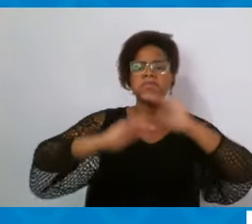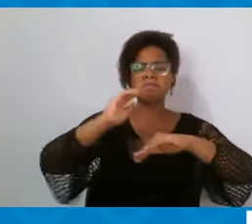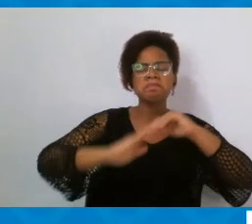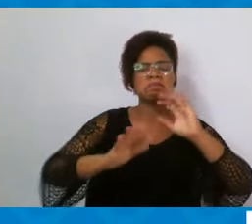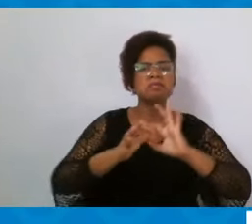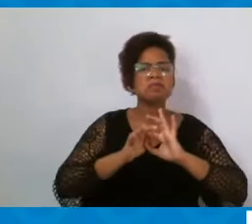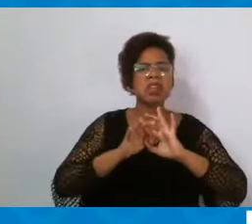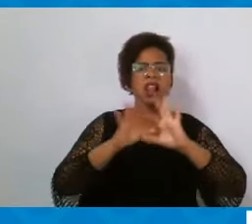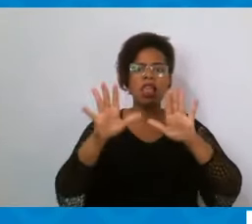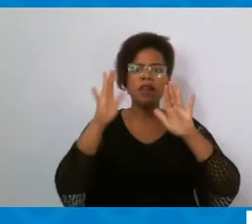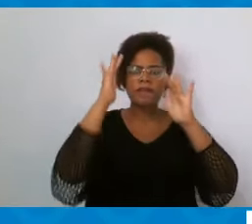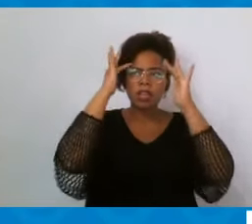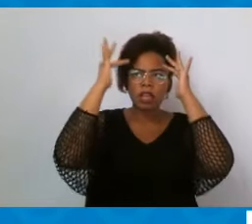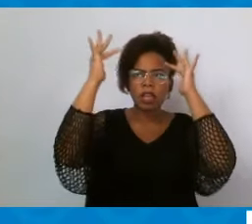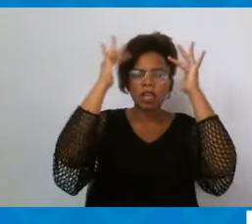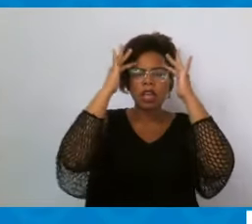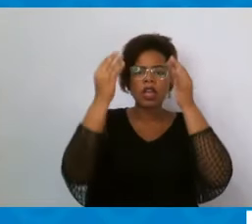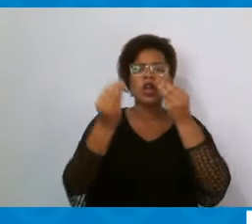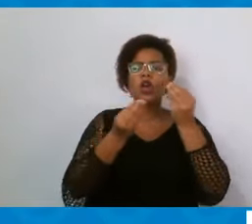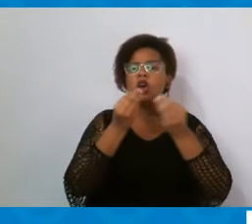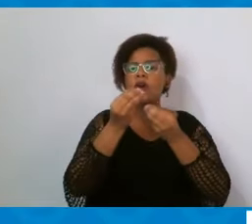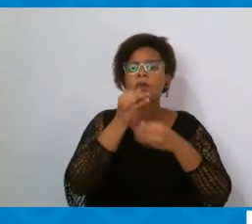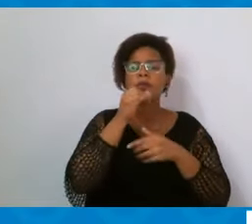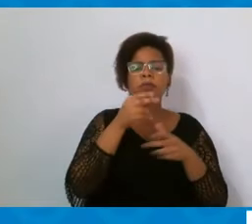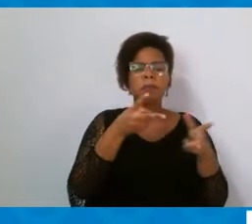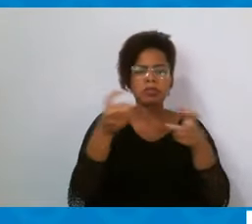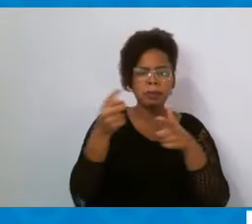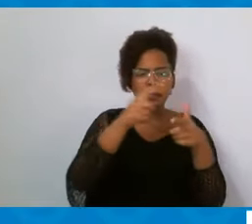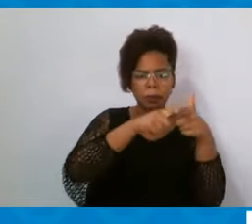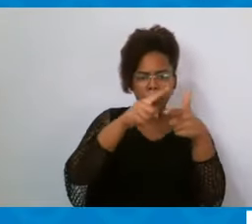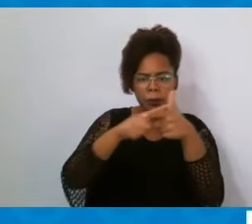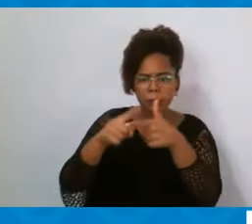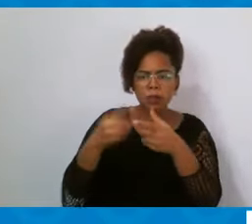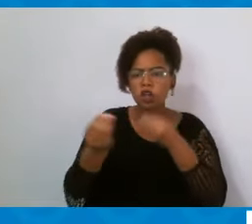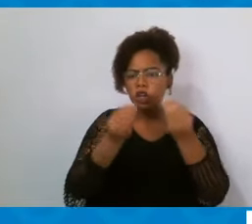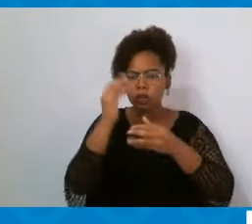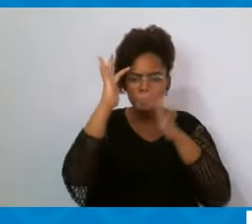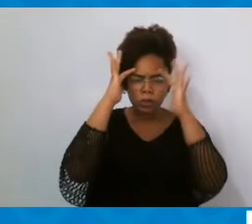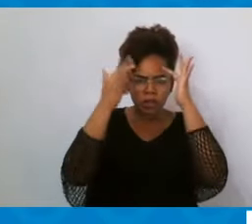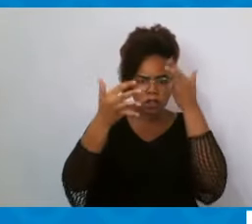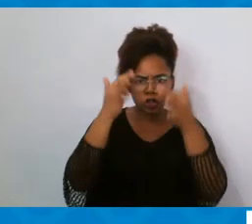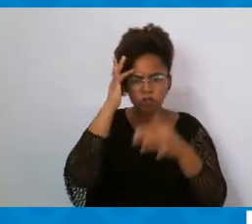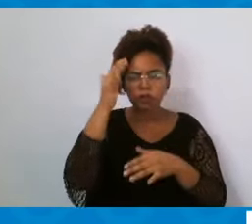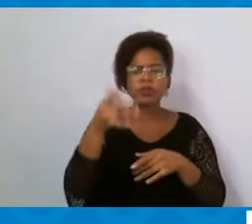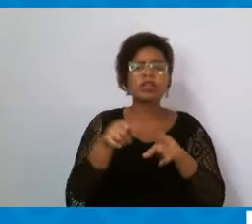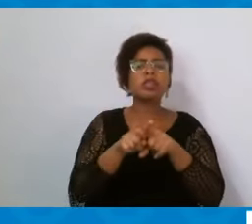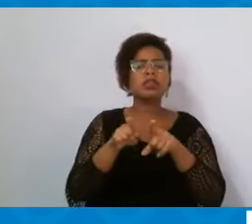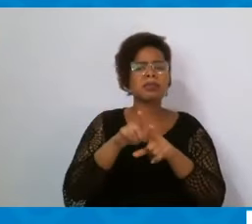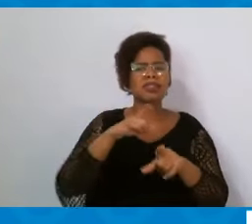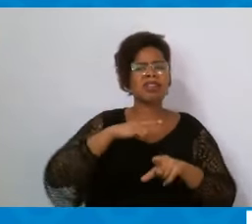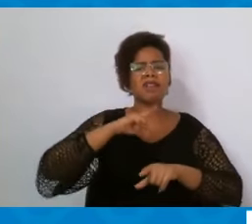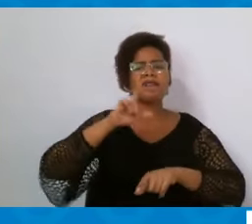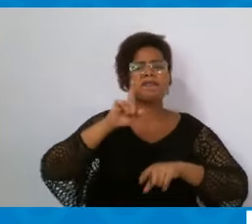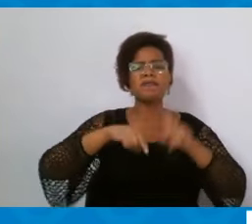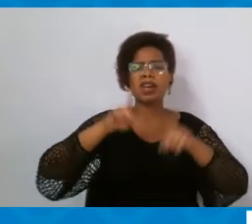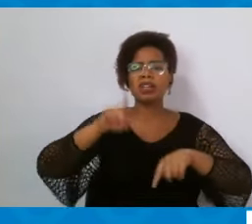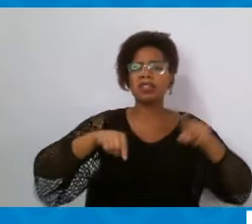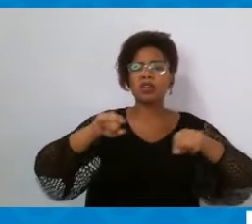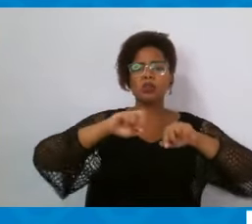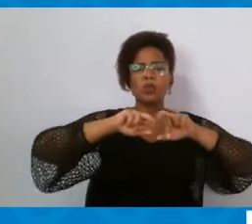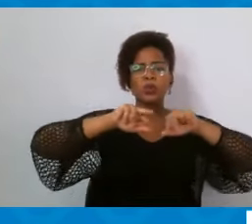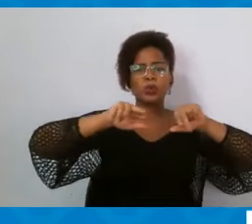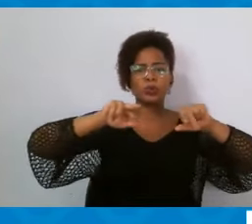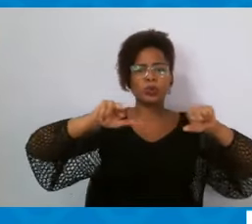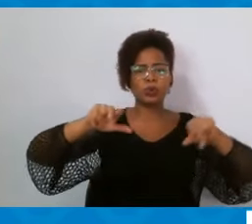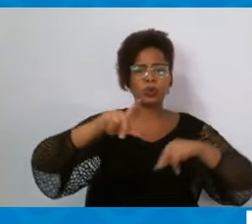idear soluções e desenvolvê-las, e de uma avaliação que muda também, porque a cultura maker tem impacto sobre o